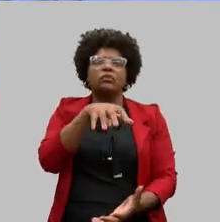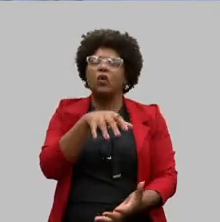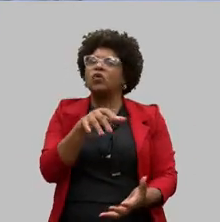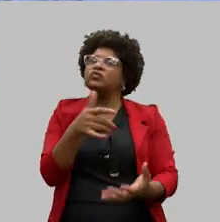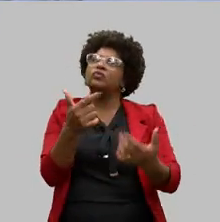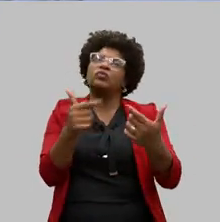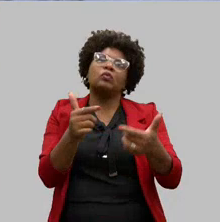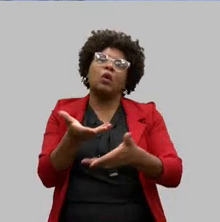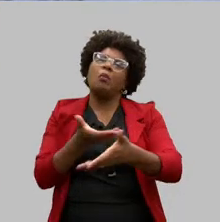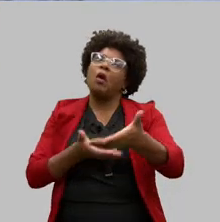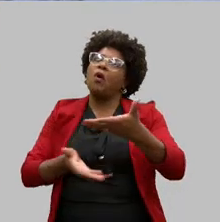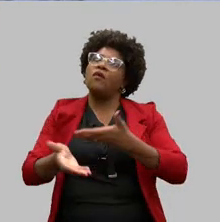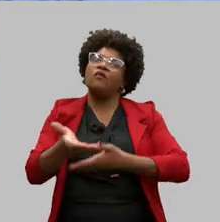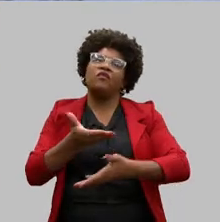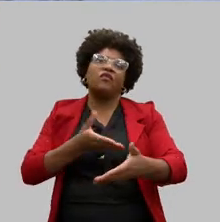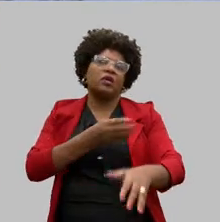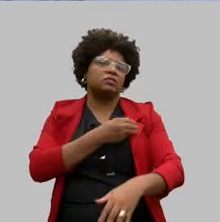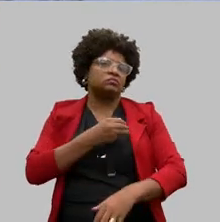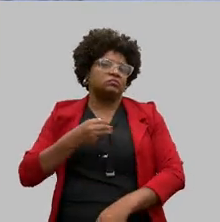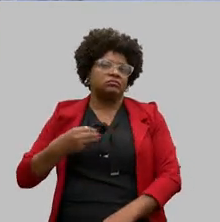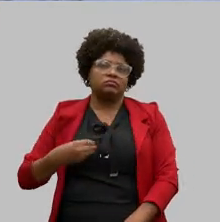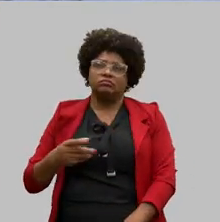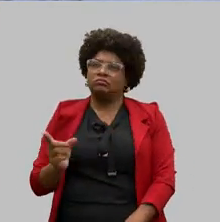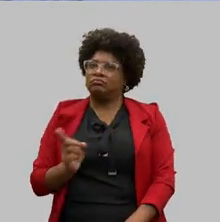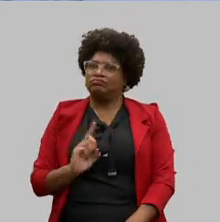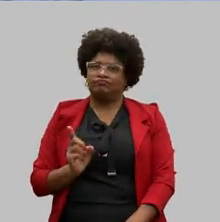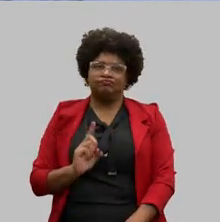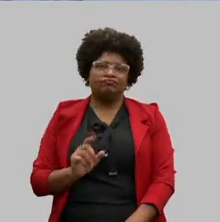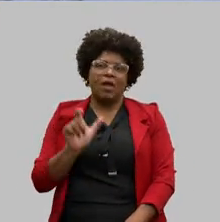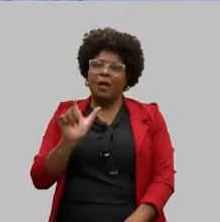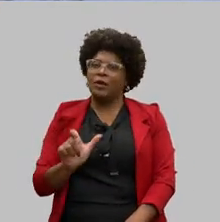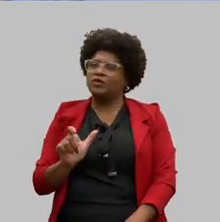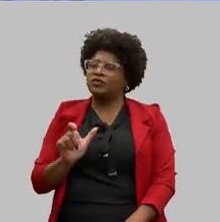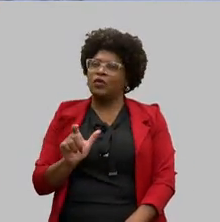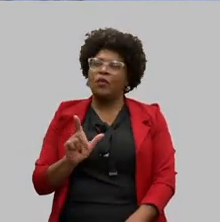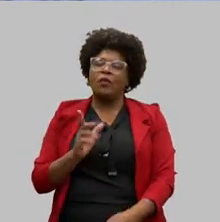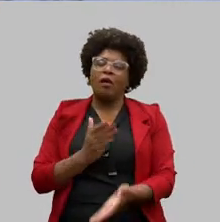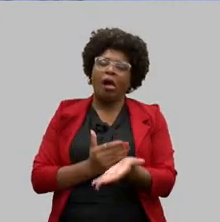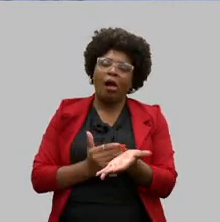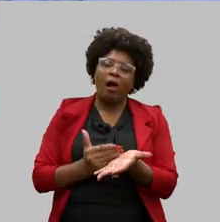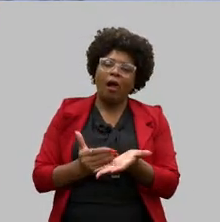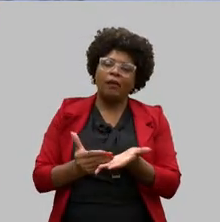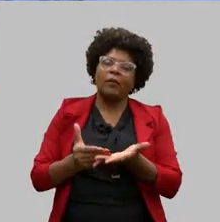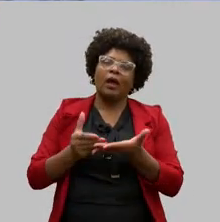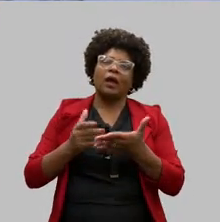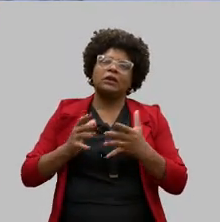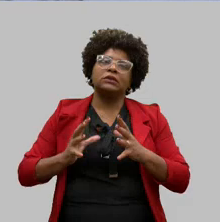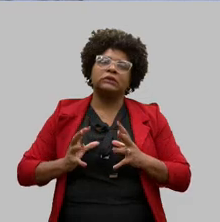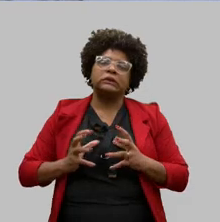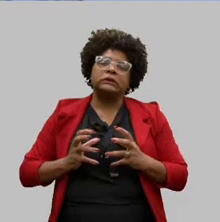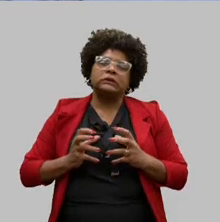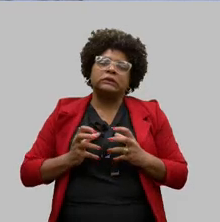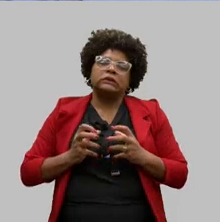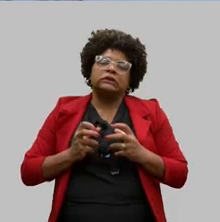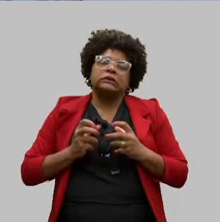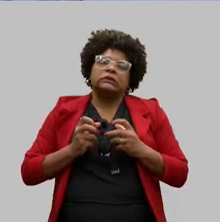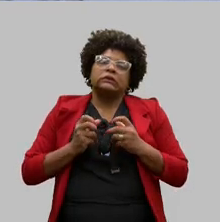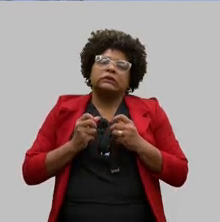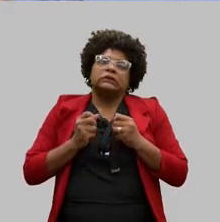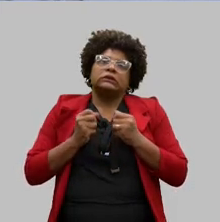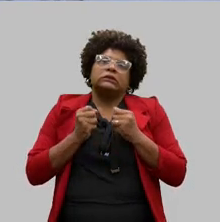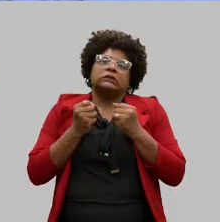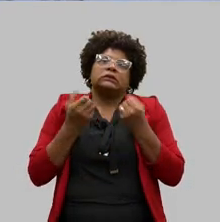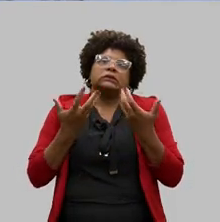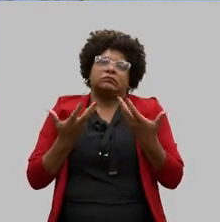eh sadia né e a pessoa vai entrando num processo depressivo e até Chega a uma condição eh